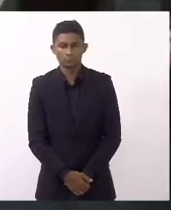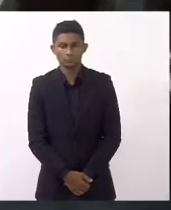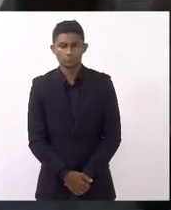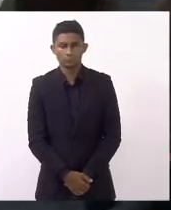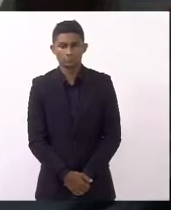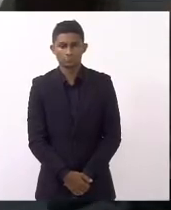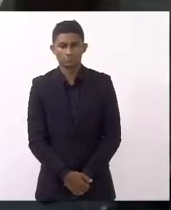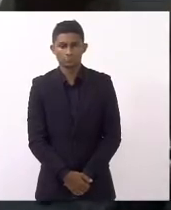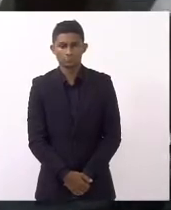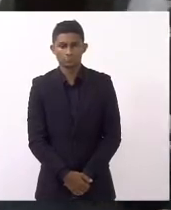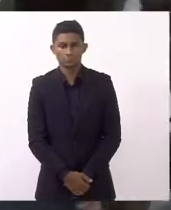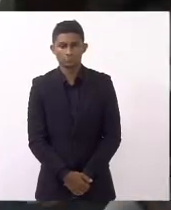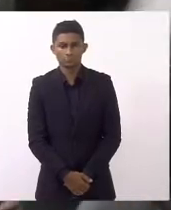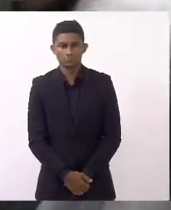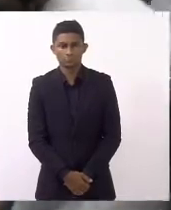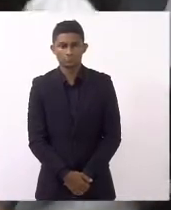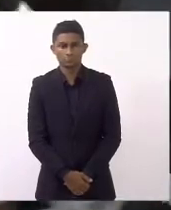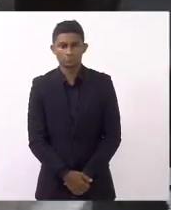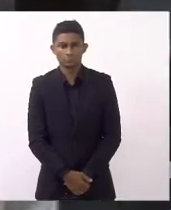E aí